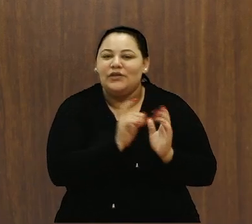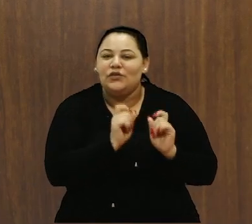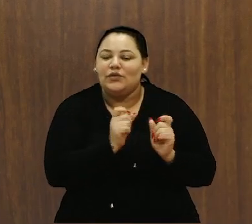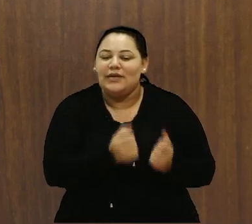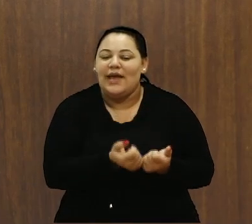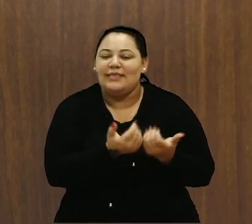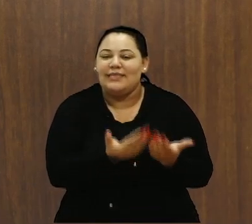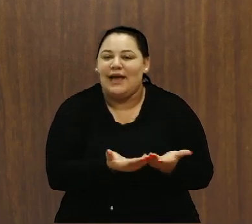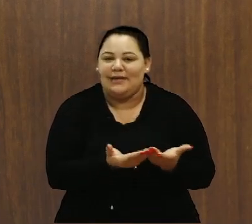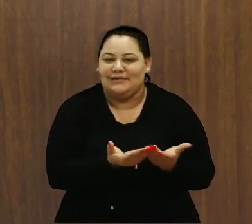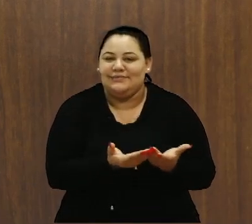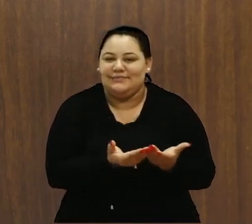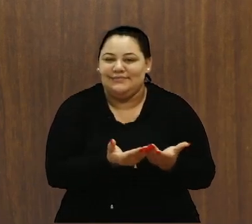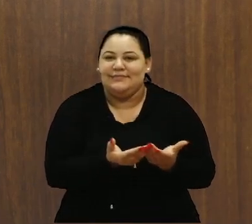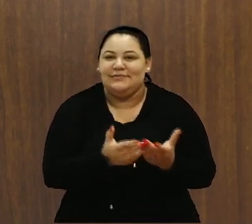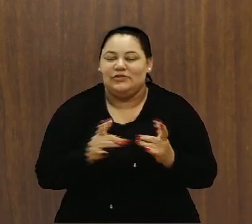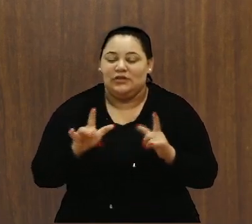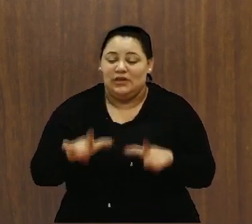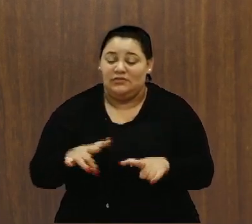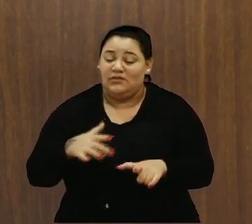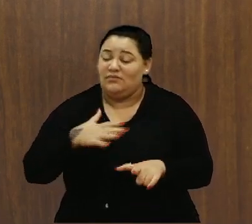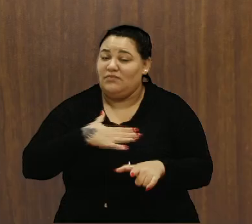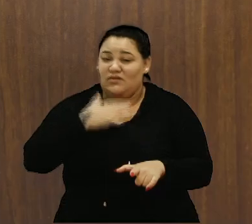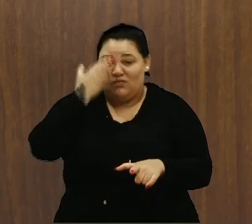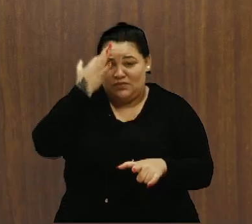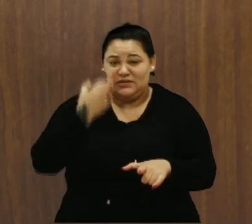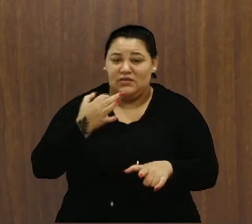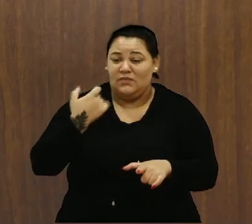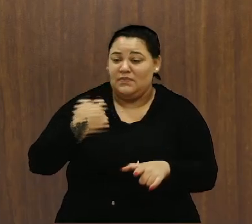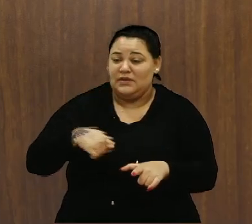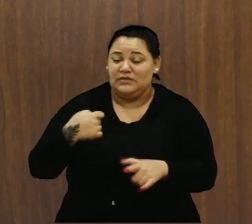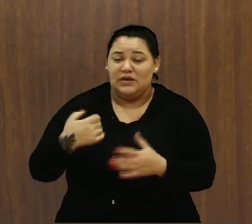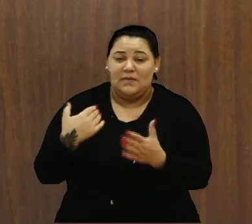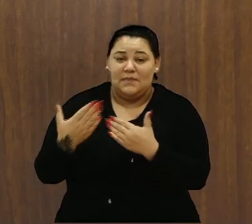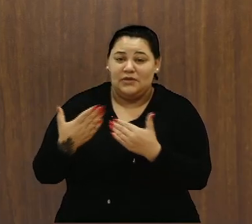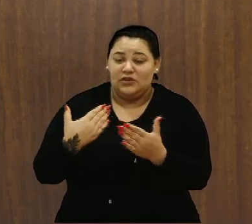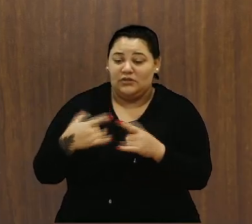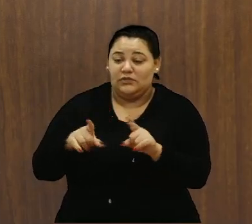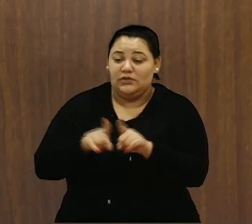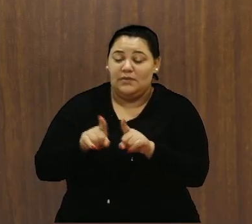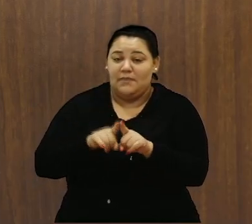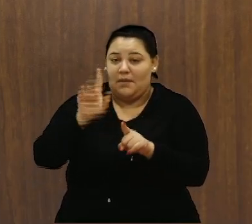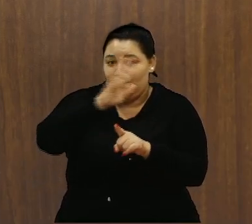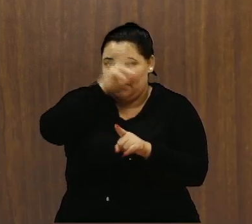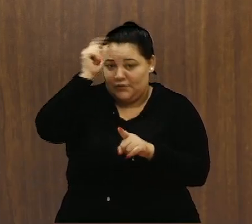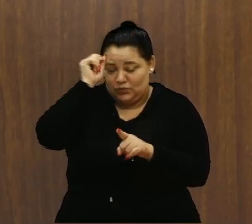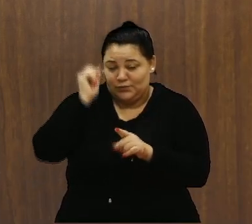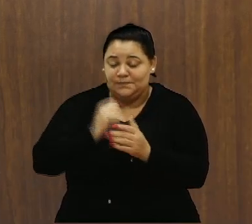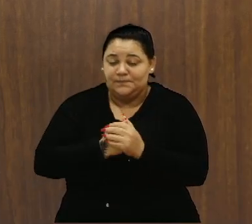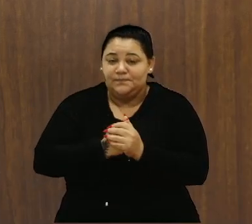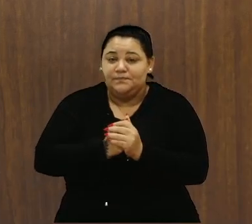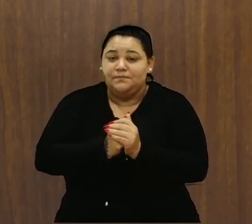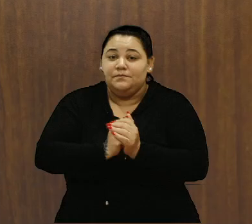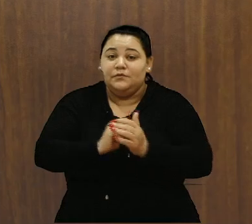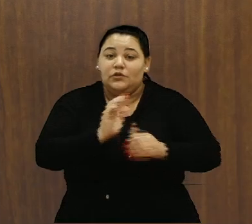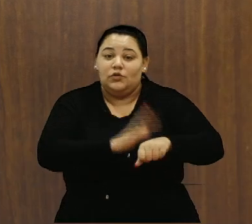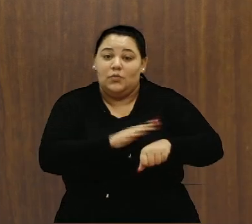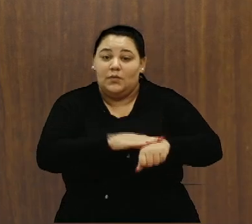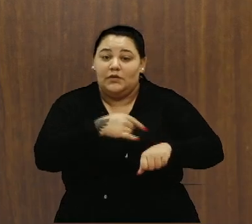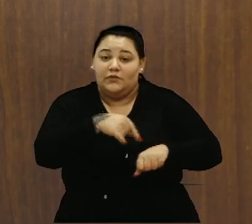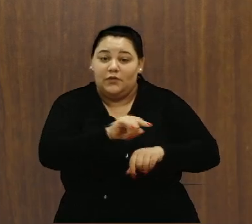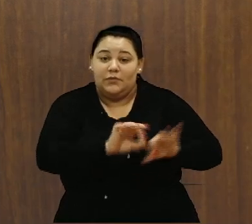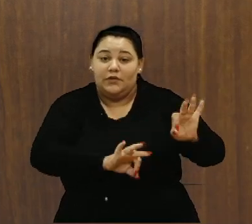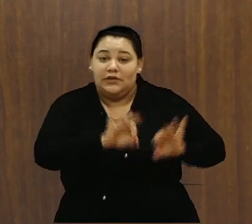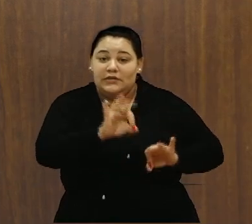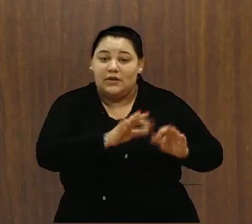conjunto habitacional. E isso, no meu entender, tem que ser mediado também pela prefeitura. Quando foi para organizar e colocar os moradores